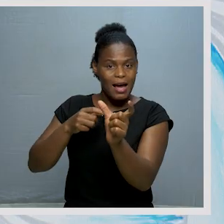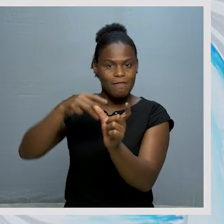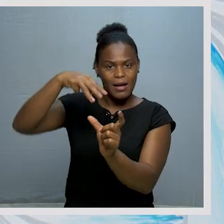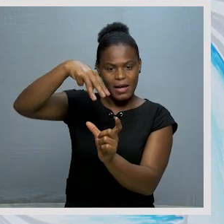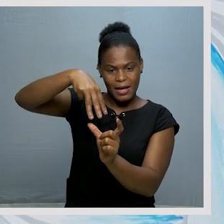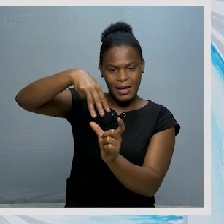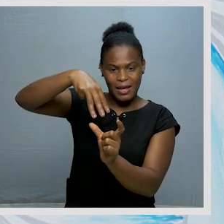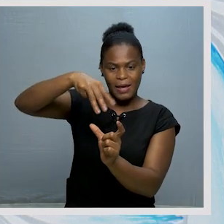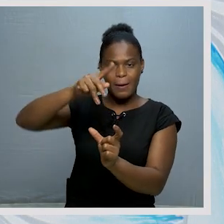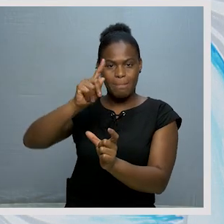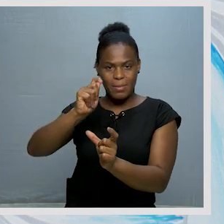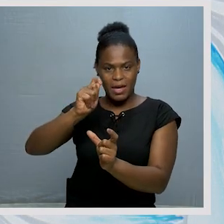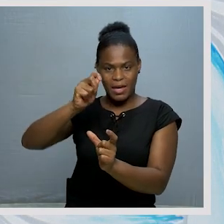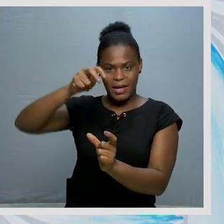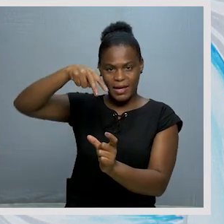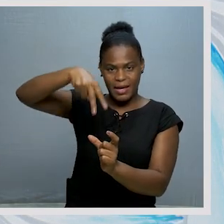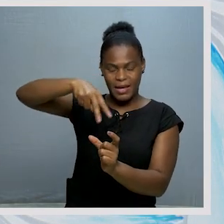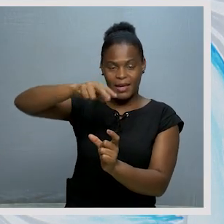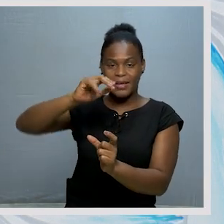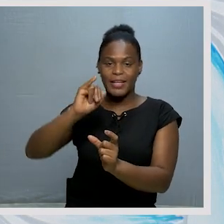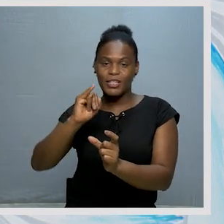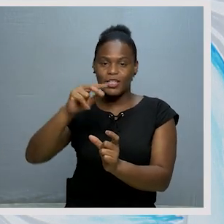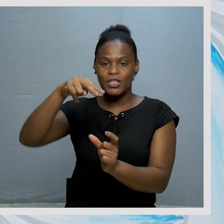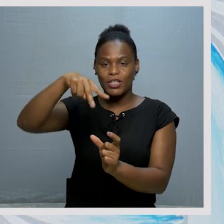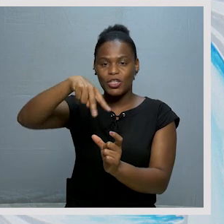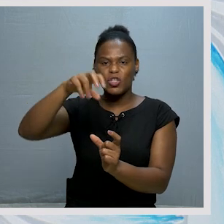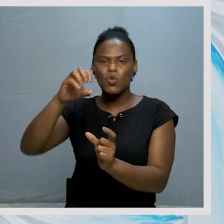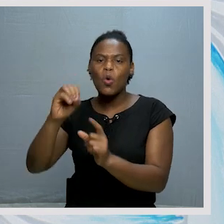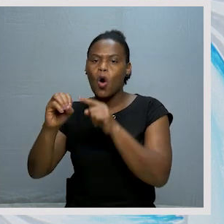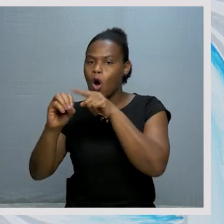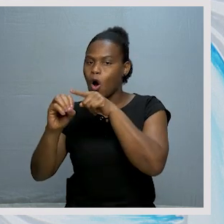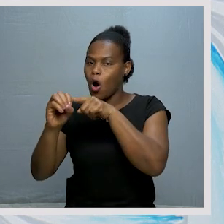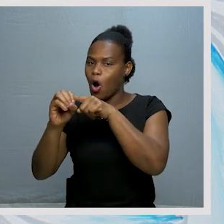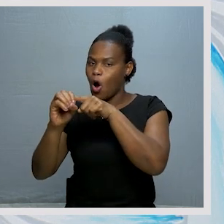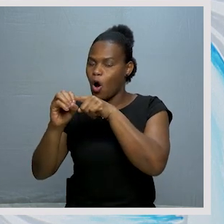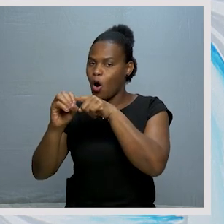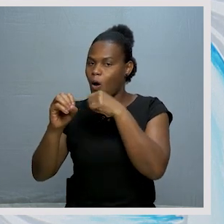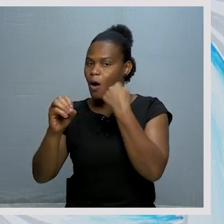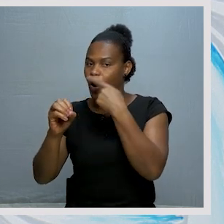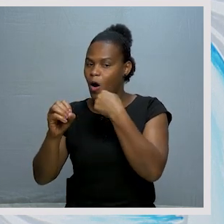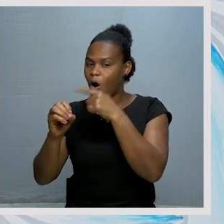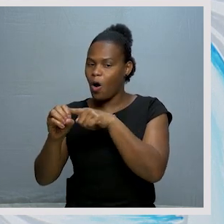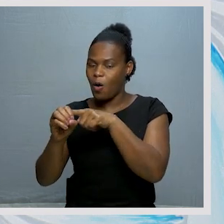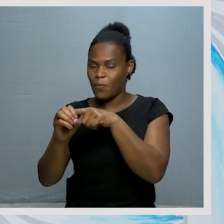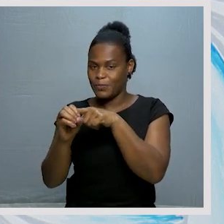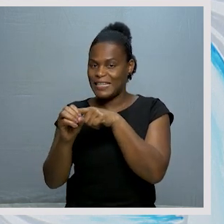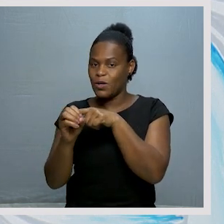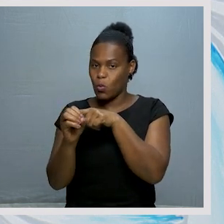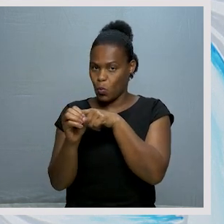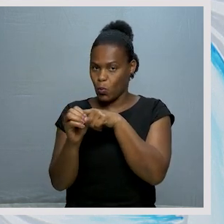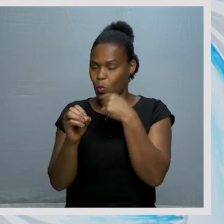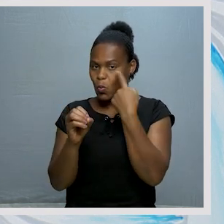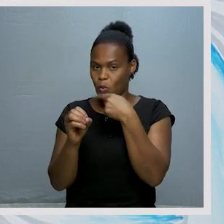por um O. E o O no final da palavra tem o som de U. Por isso é que nós lemos